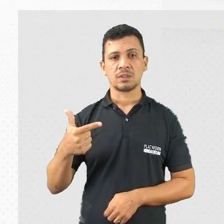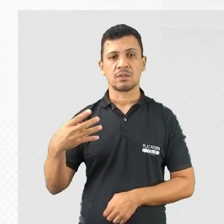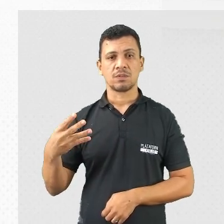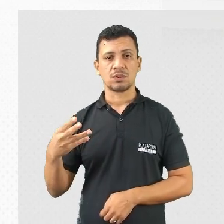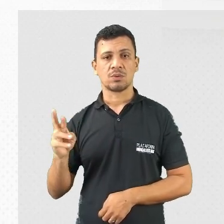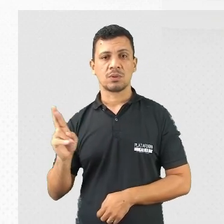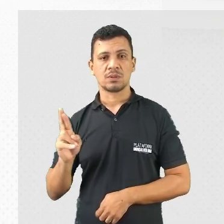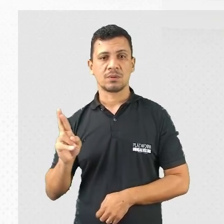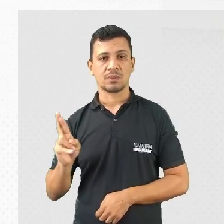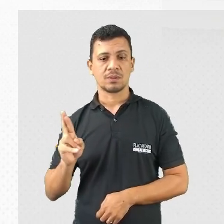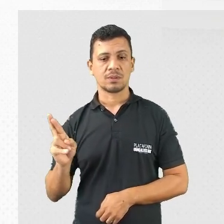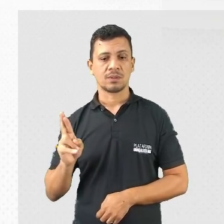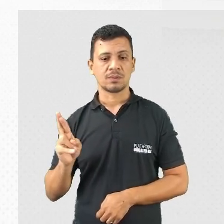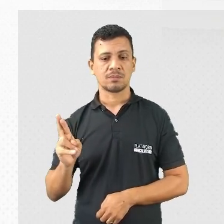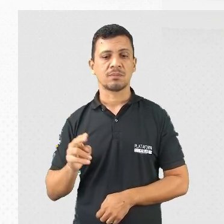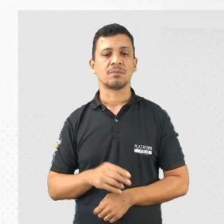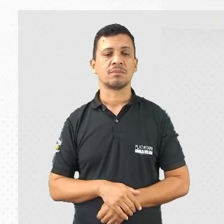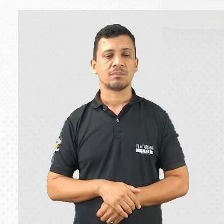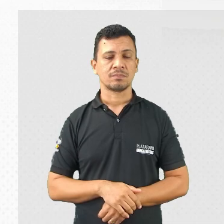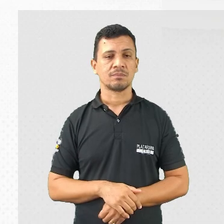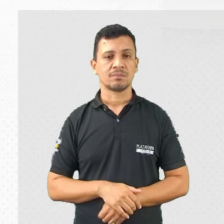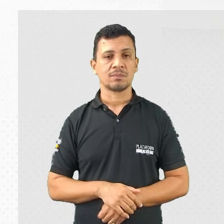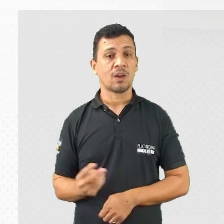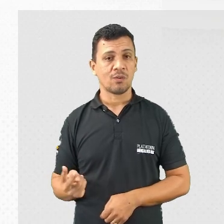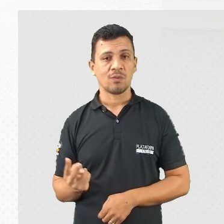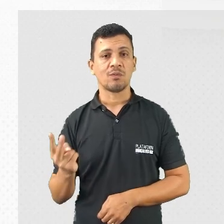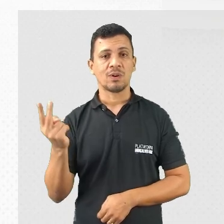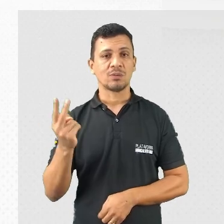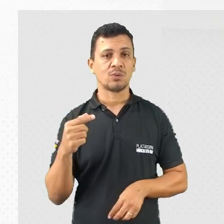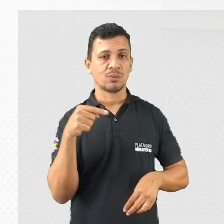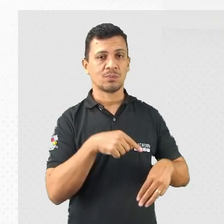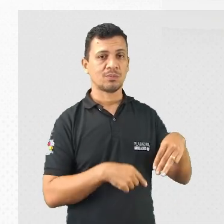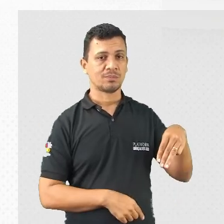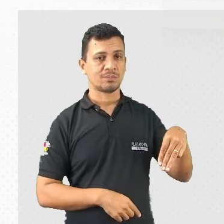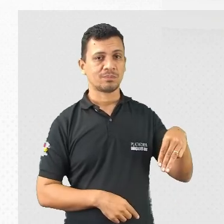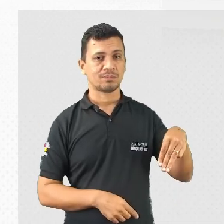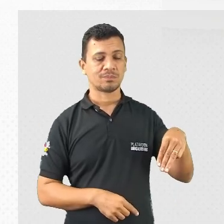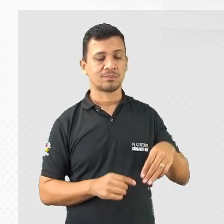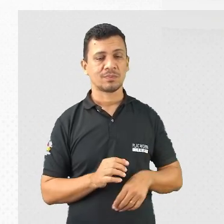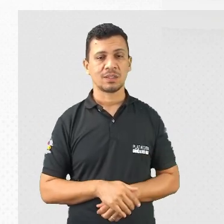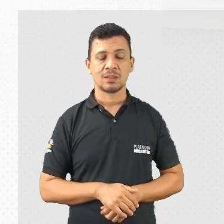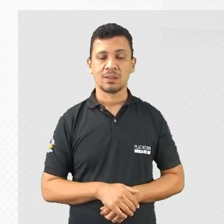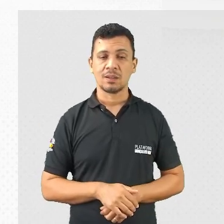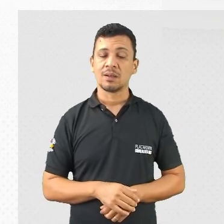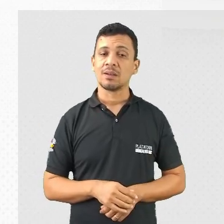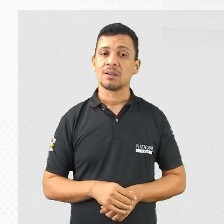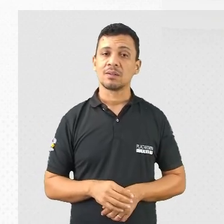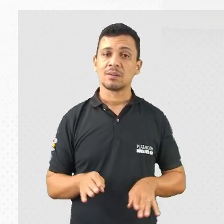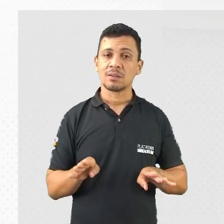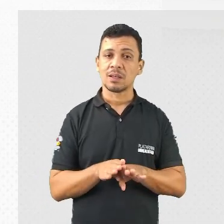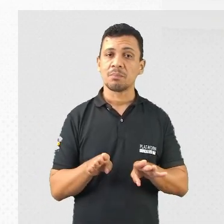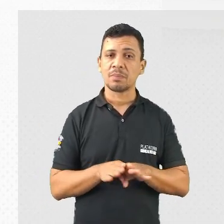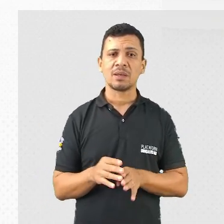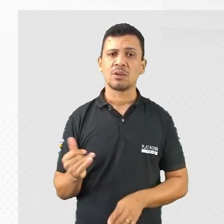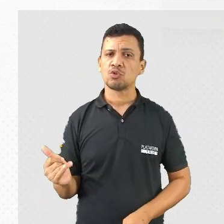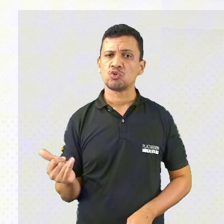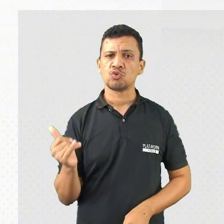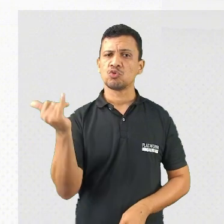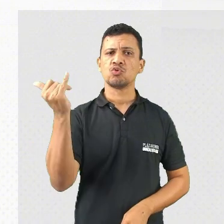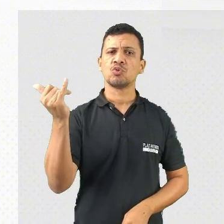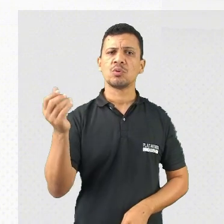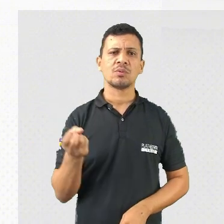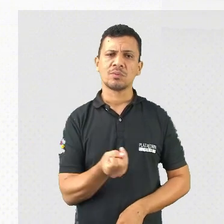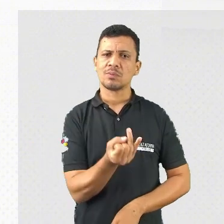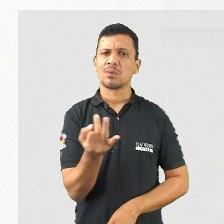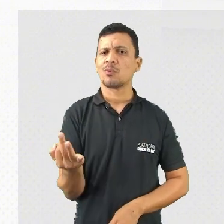324. Esse é o valor do montante. Beleza? Só que além do montante, ele quer saber os juros, né? Quanto é que rendeu